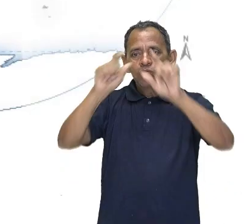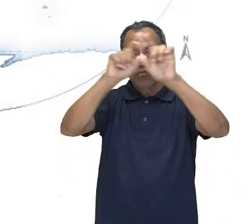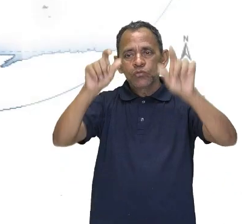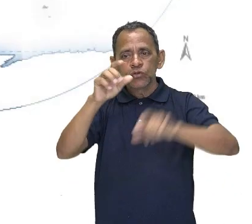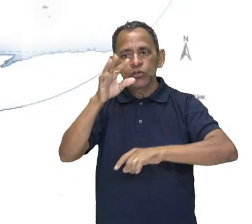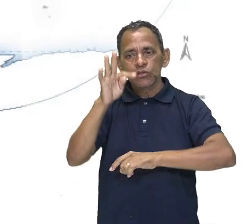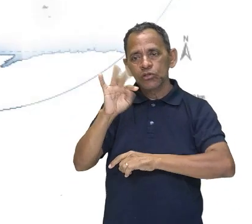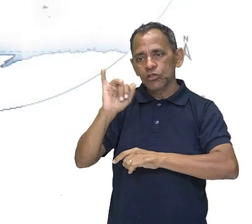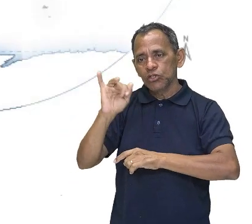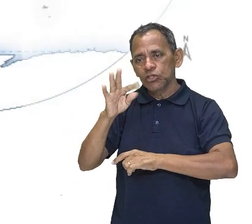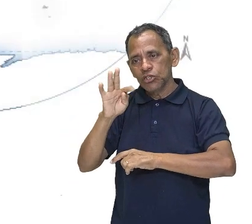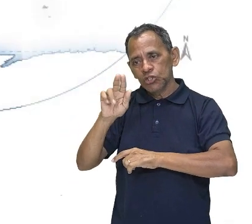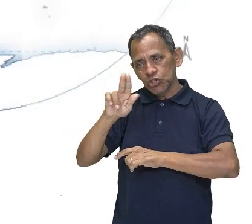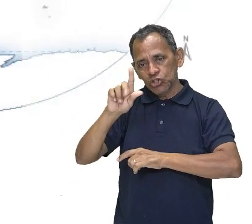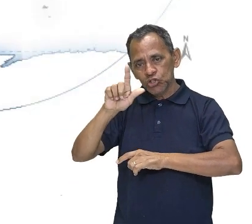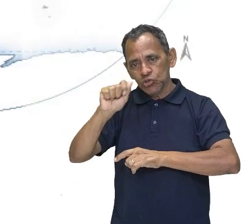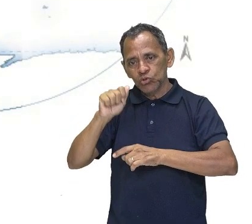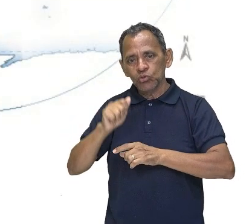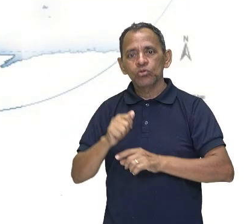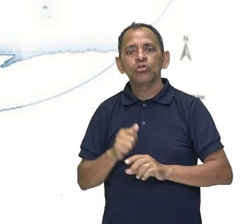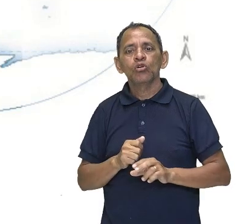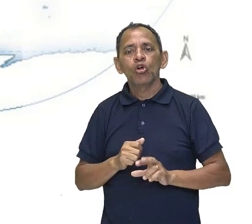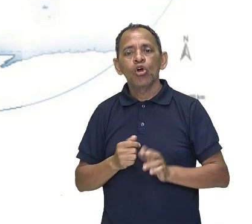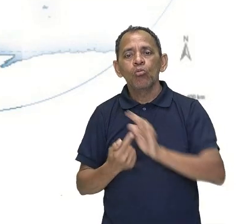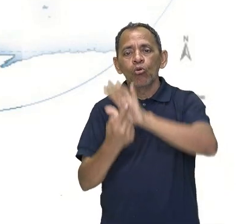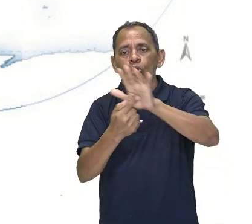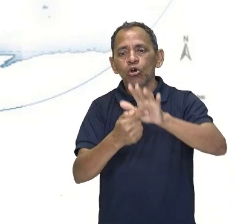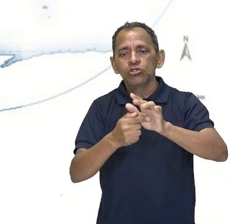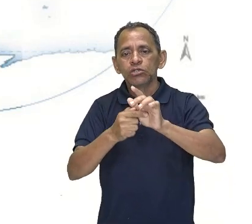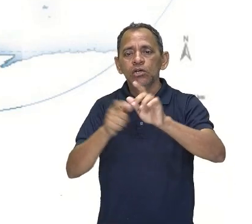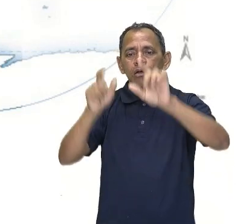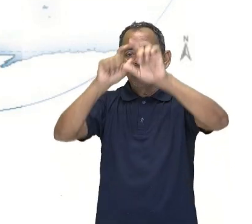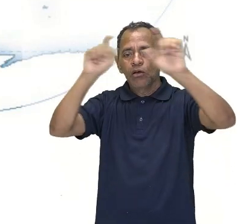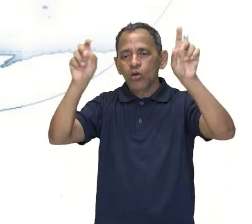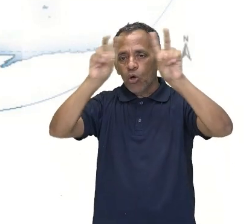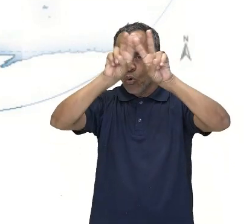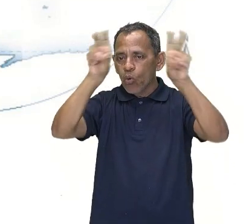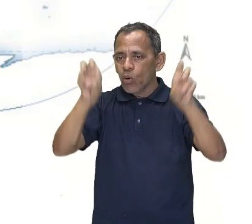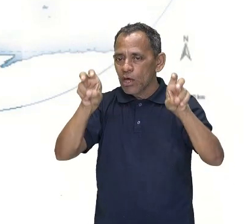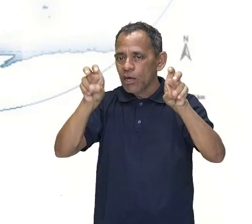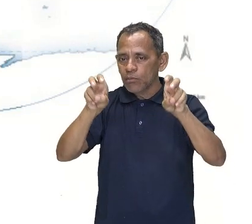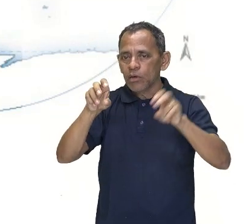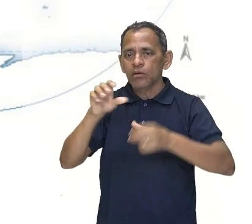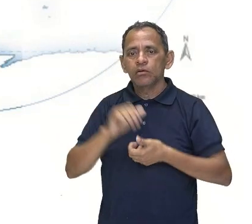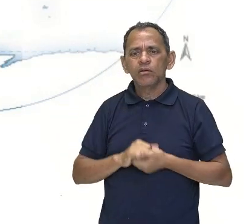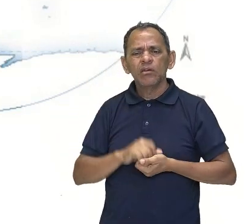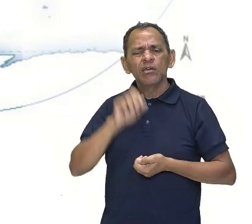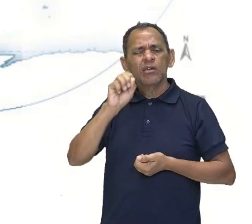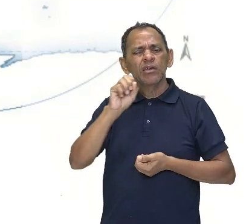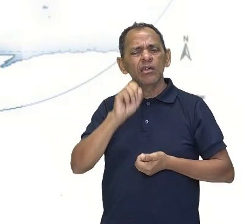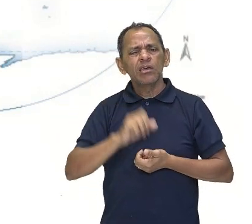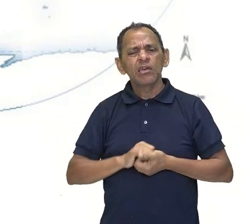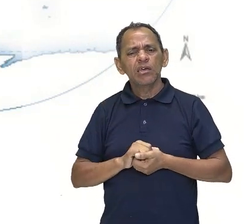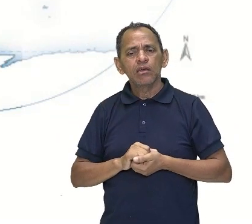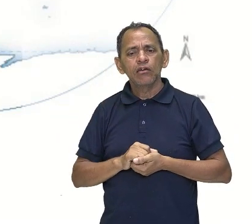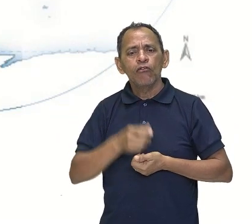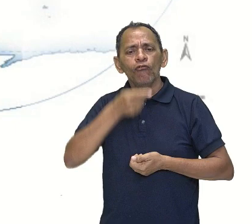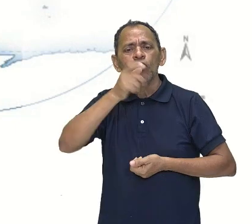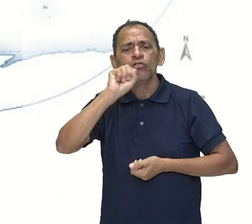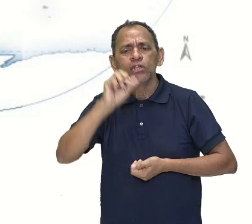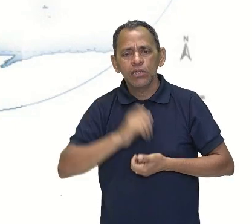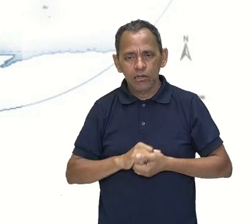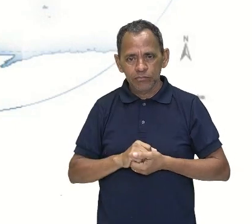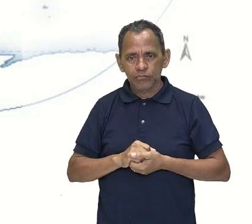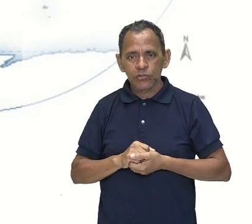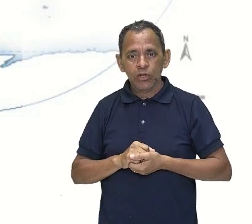aqui comigo. O título ele revela o assunto do mapa. Se eu quero saber do que o mapa está falando, eu vou verificar o título.